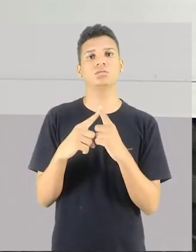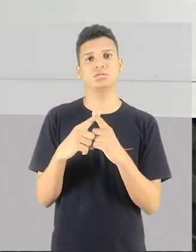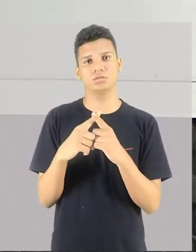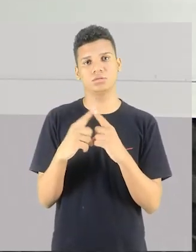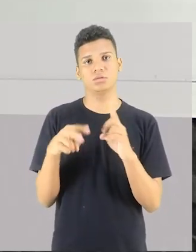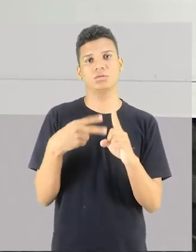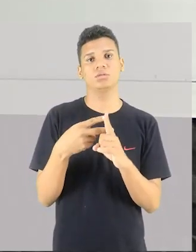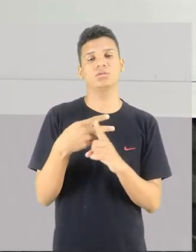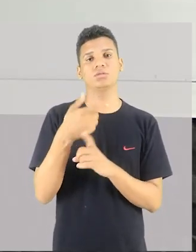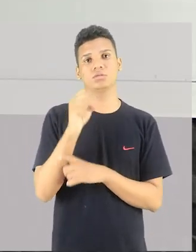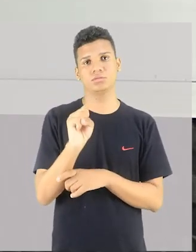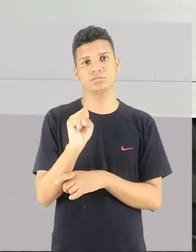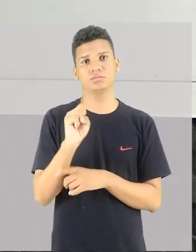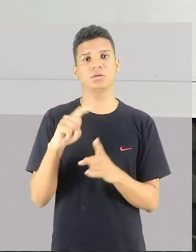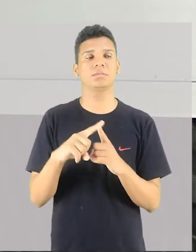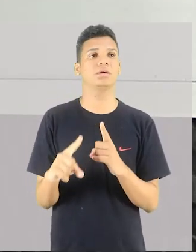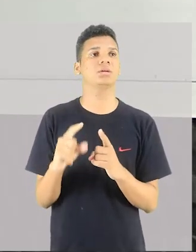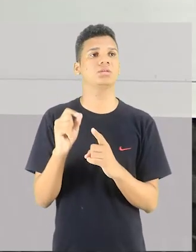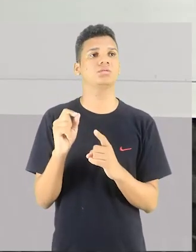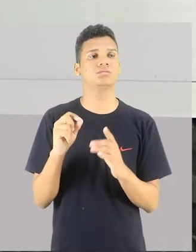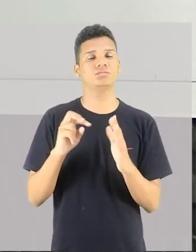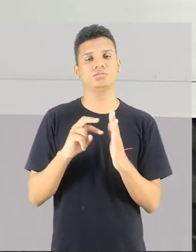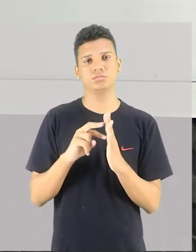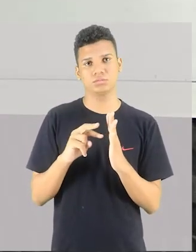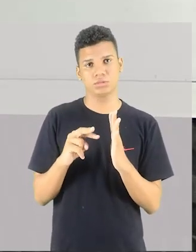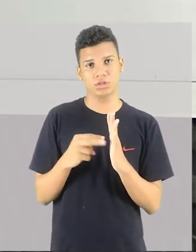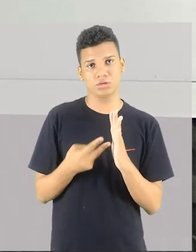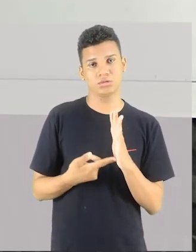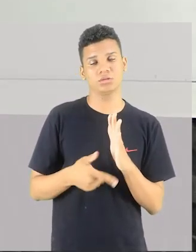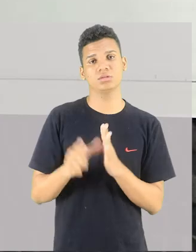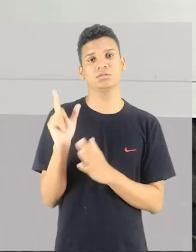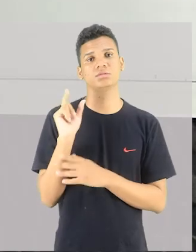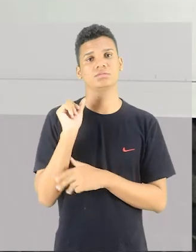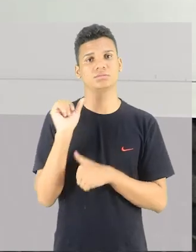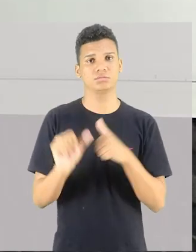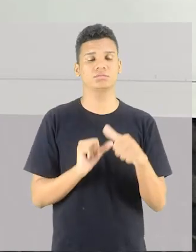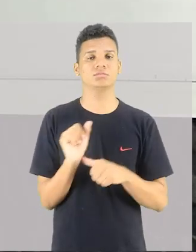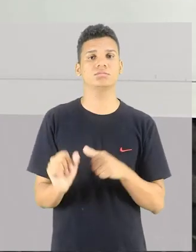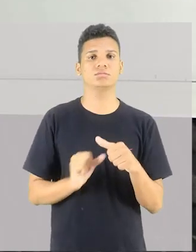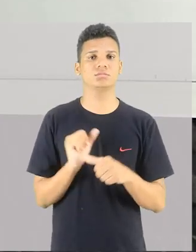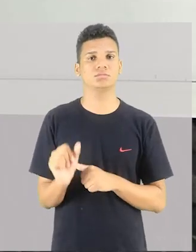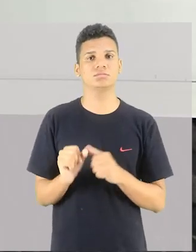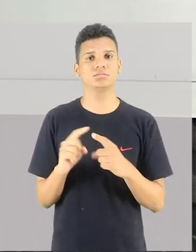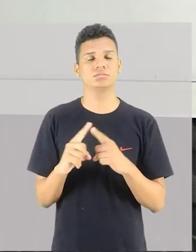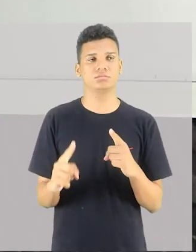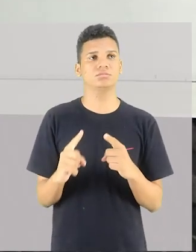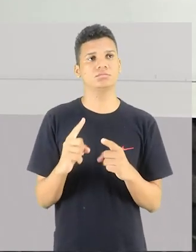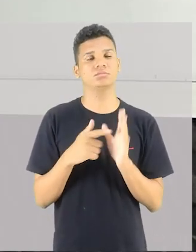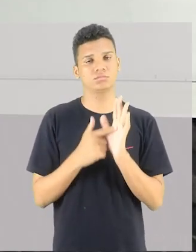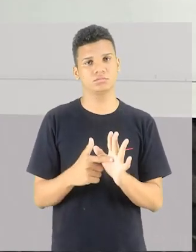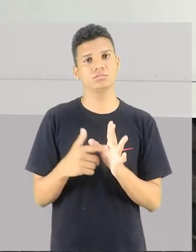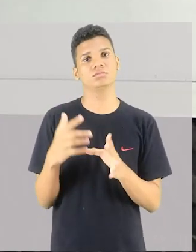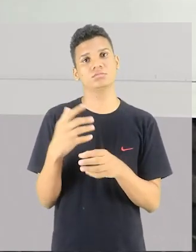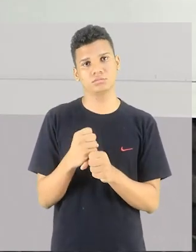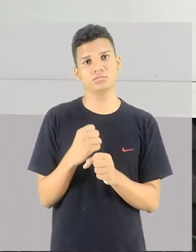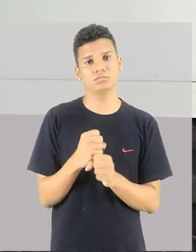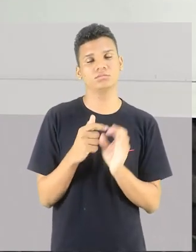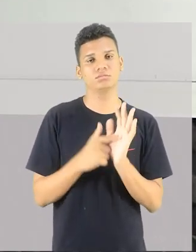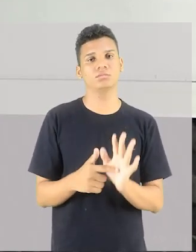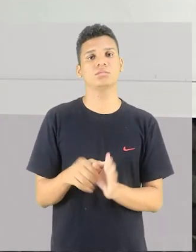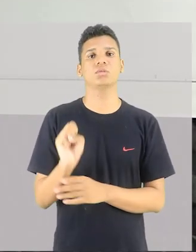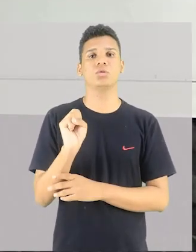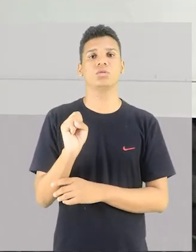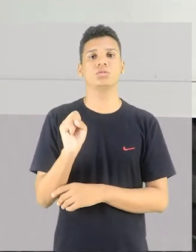Então a área de cobertura antes da mudança vai ser igual a